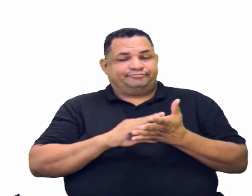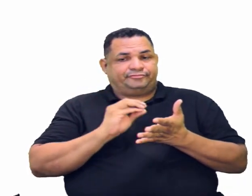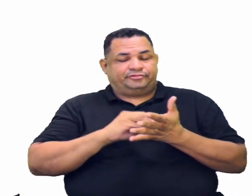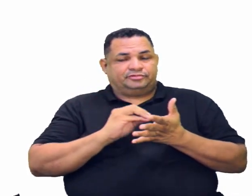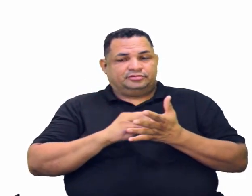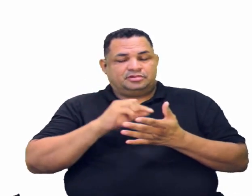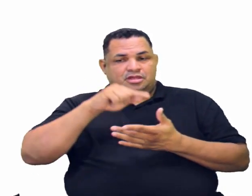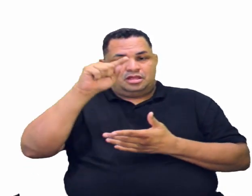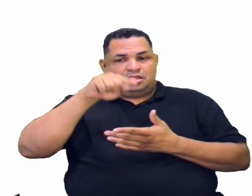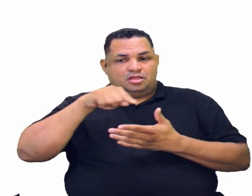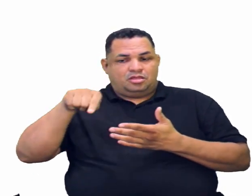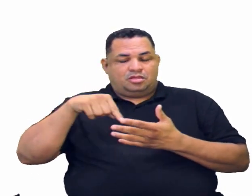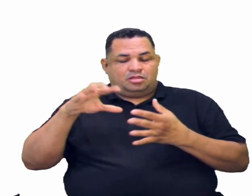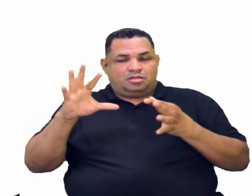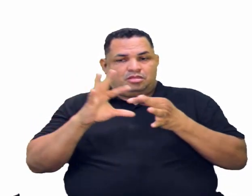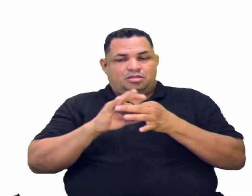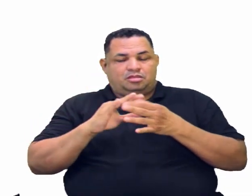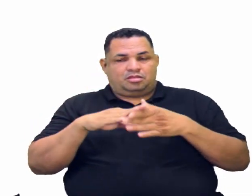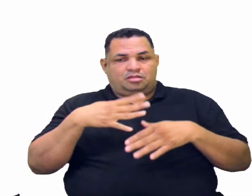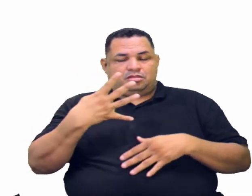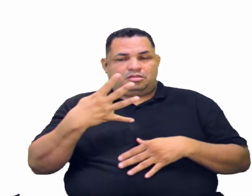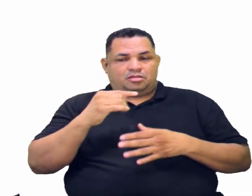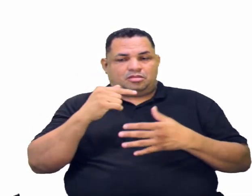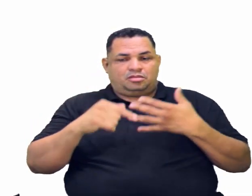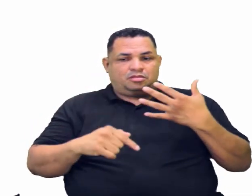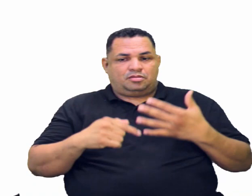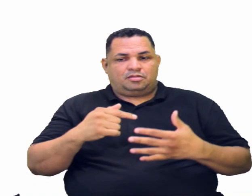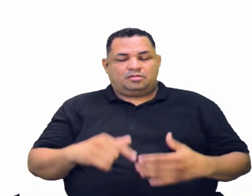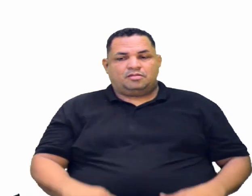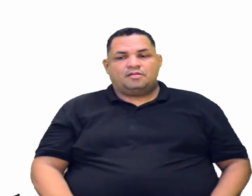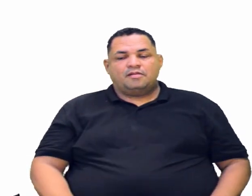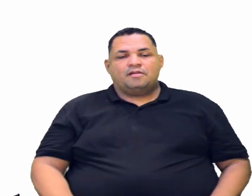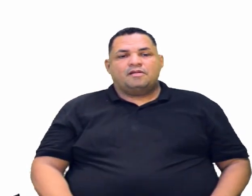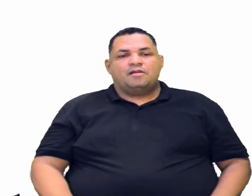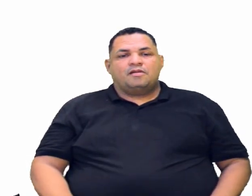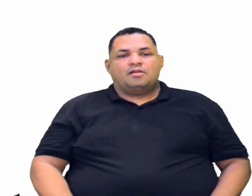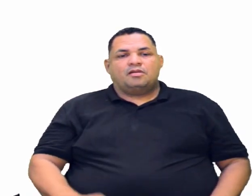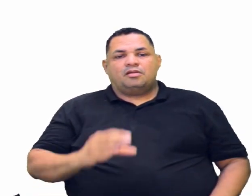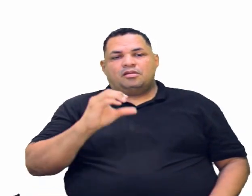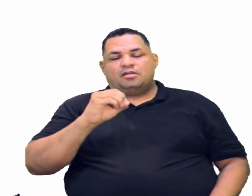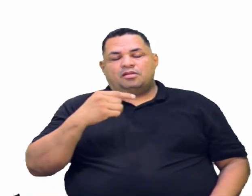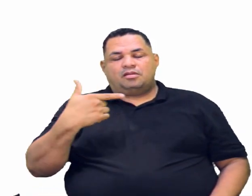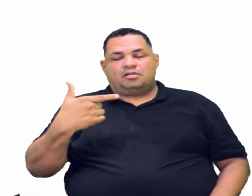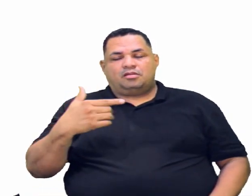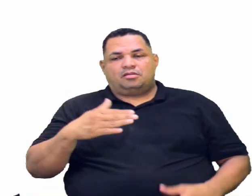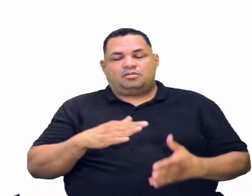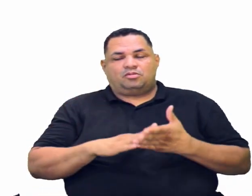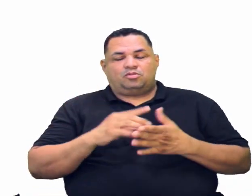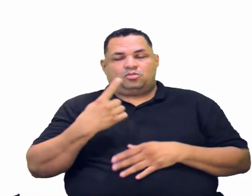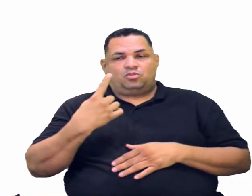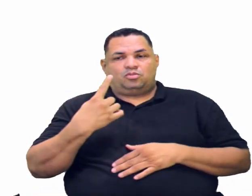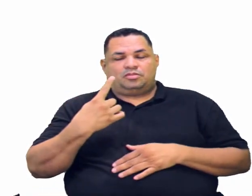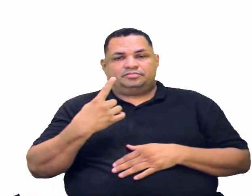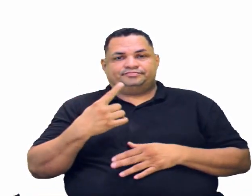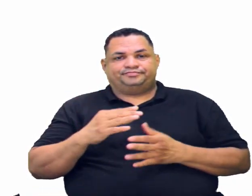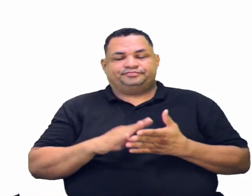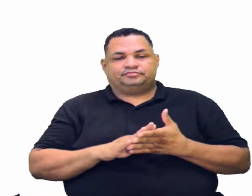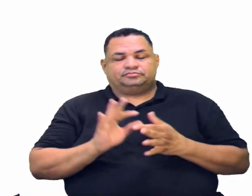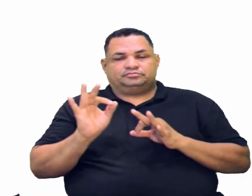ligações, não é? O carbono tem que fazer 4, tirou um hidrogênio e ficou com 3. O oxigênio faz 2, tirou um hidrogênio e ficou com 1.